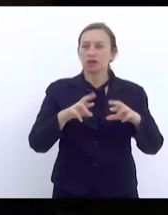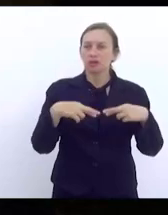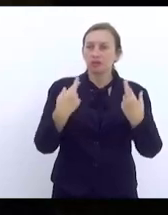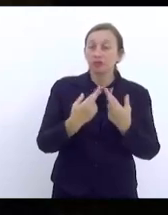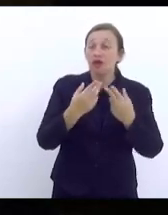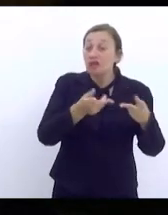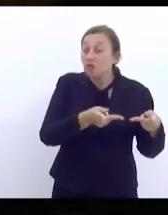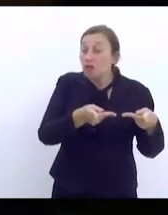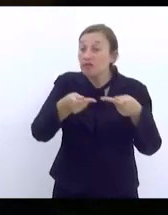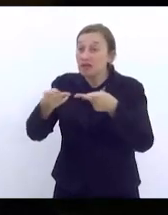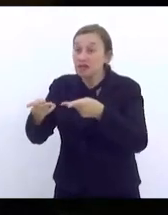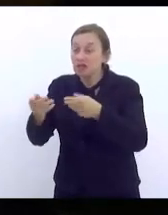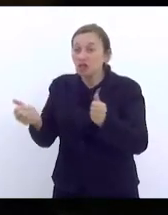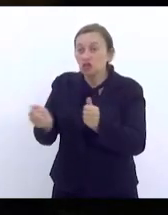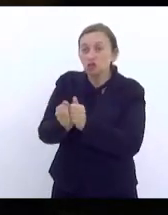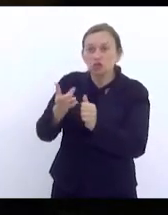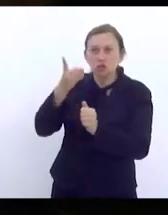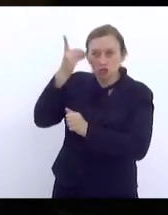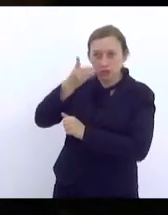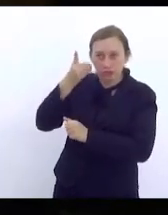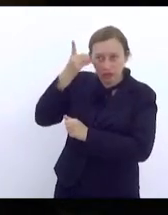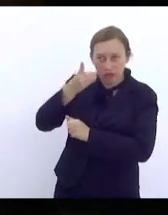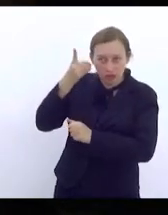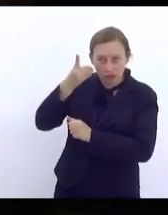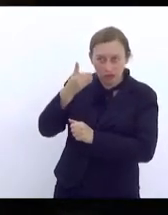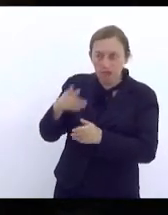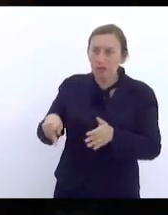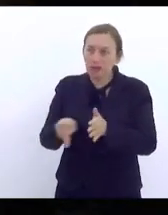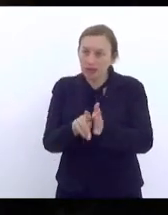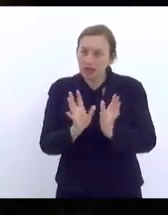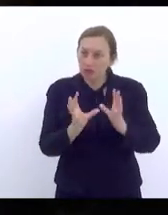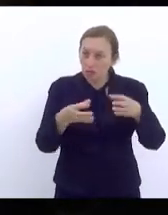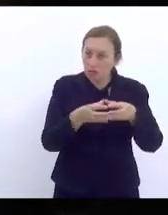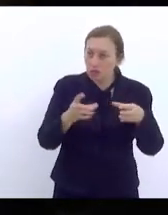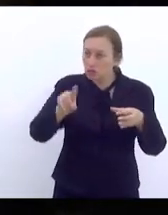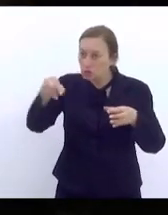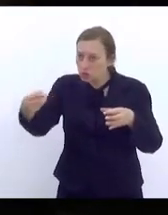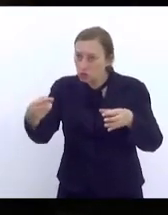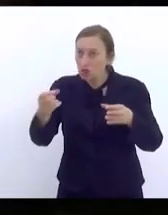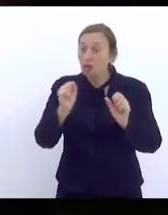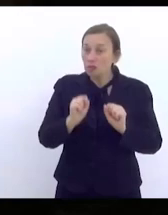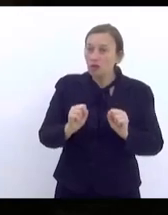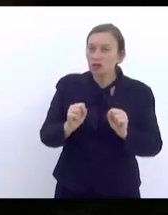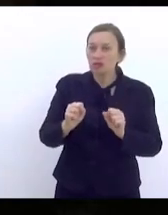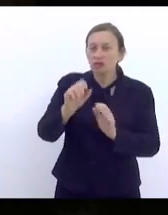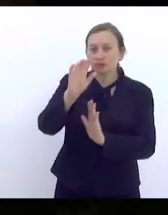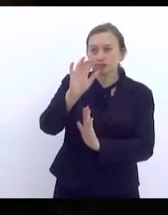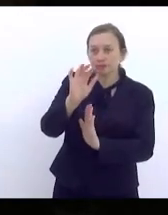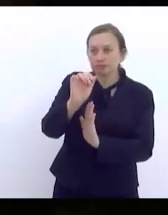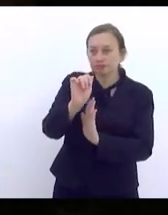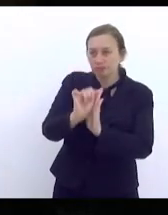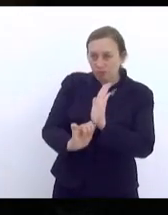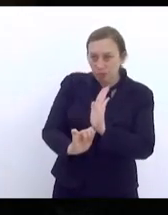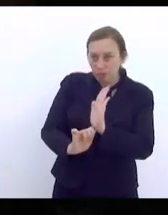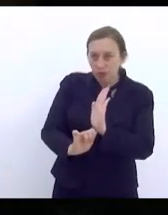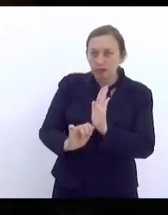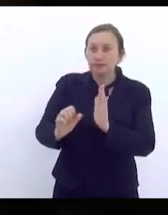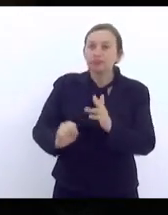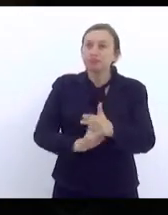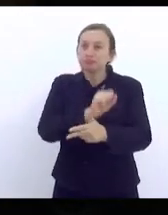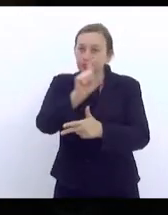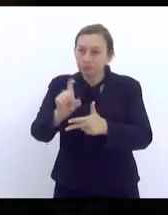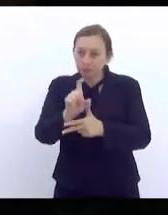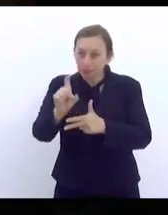uma visita com os deputados aqueles membros da comissão e os que quiserem para que a gente possa ter um relatório além daqueles do Poder Executivo